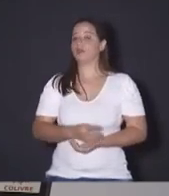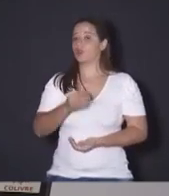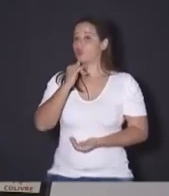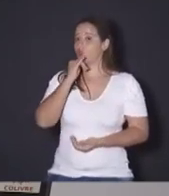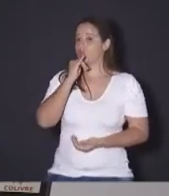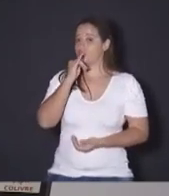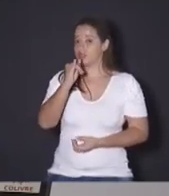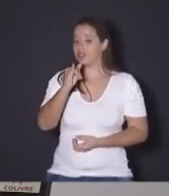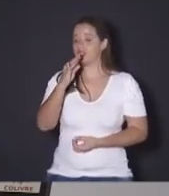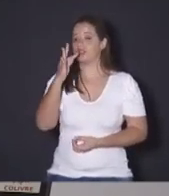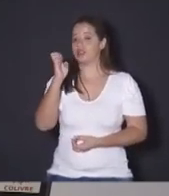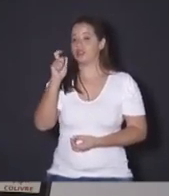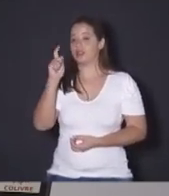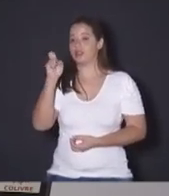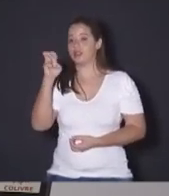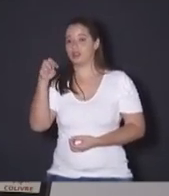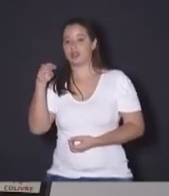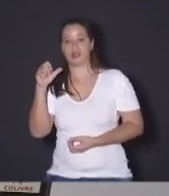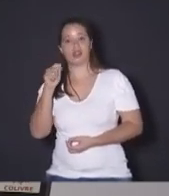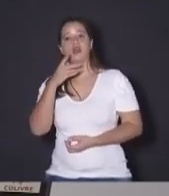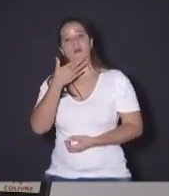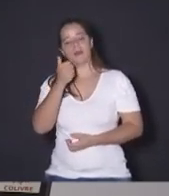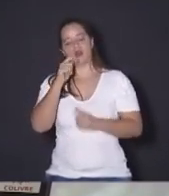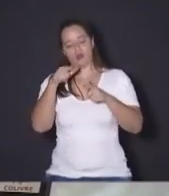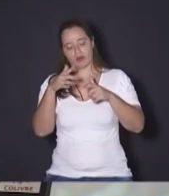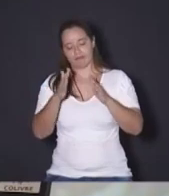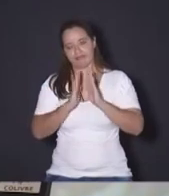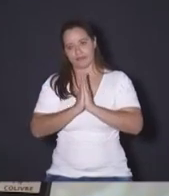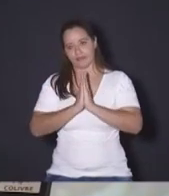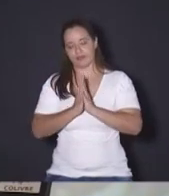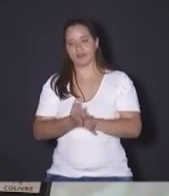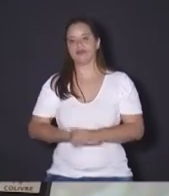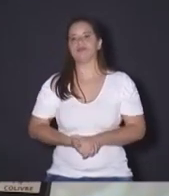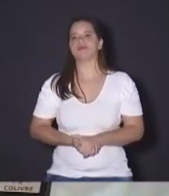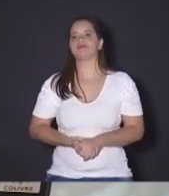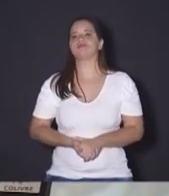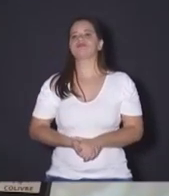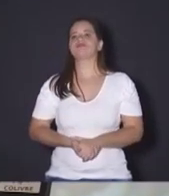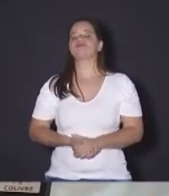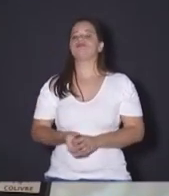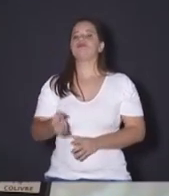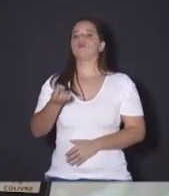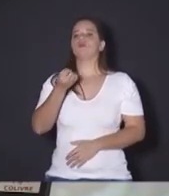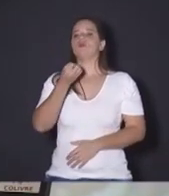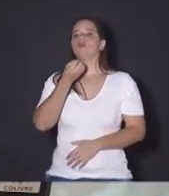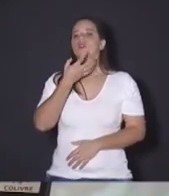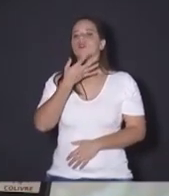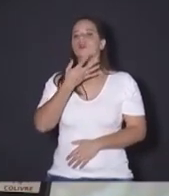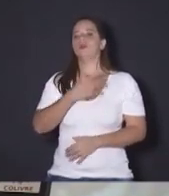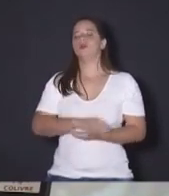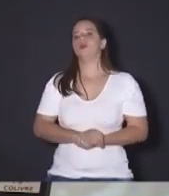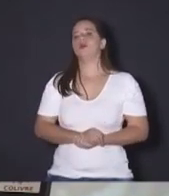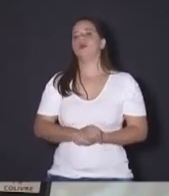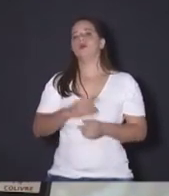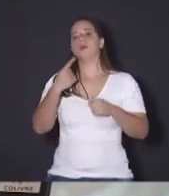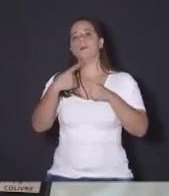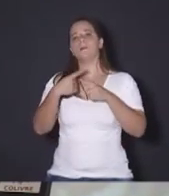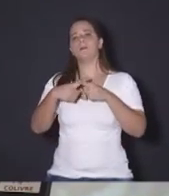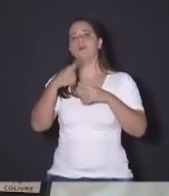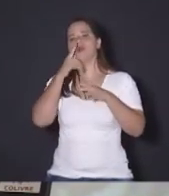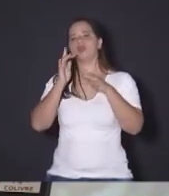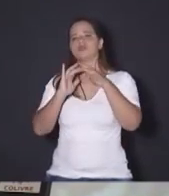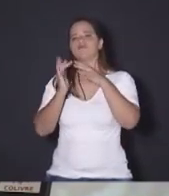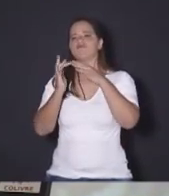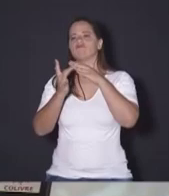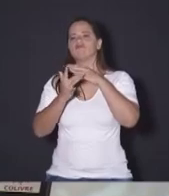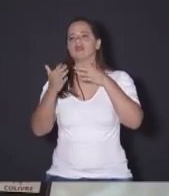dizendo que o telegrama é o melhor lugar por favor bom porque essas redes estão